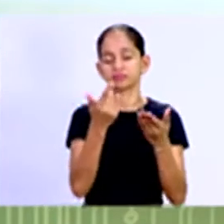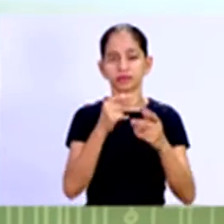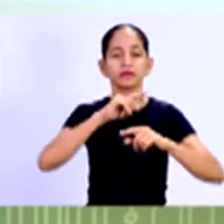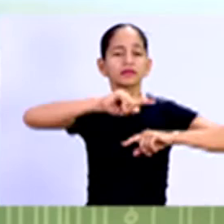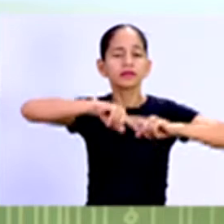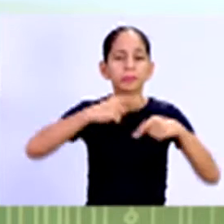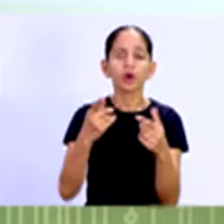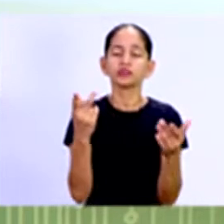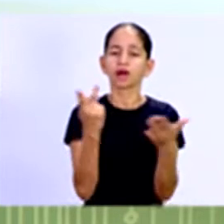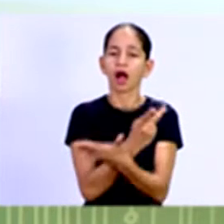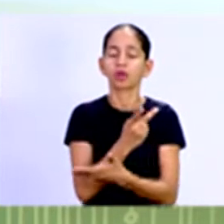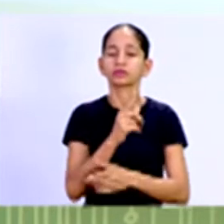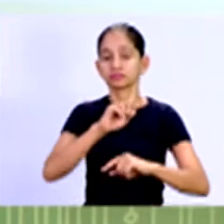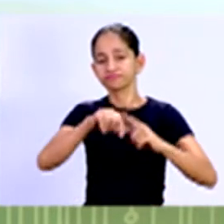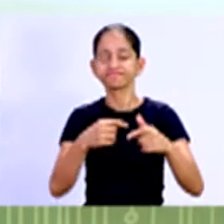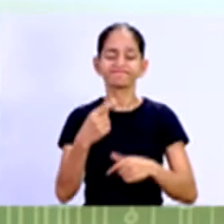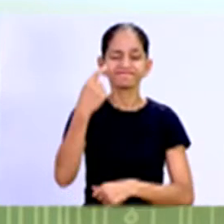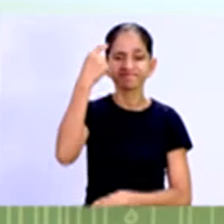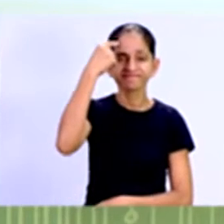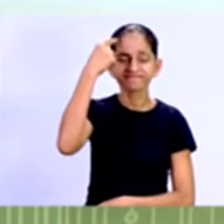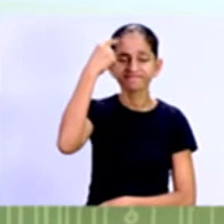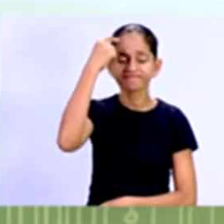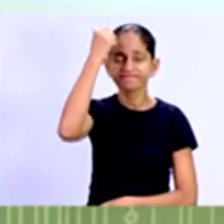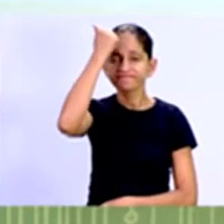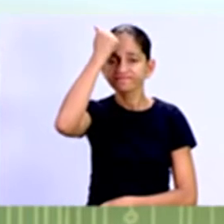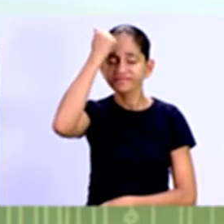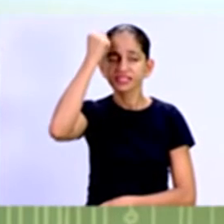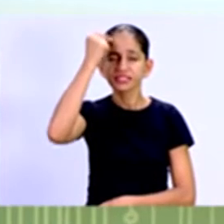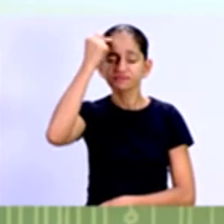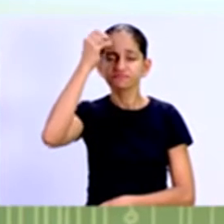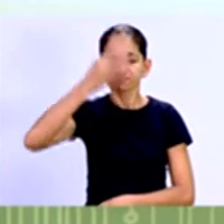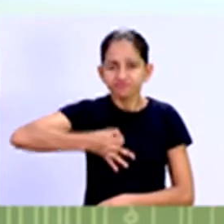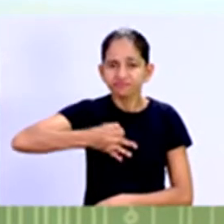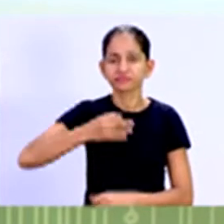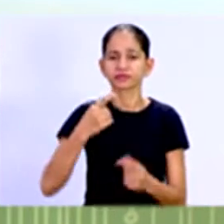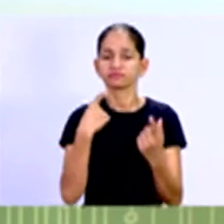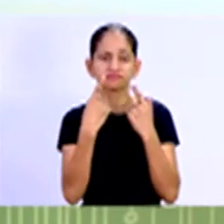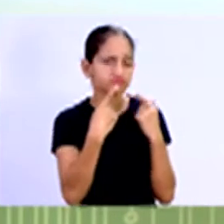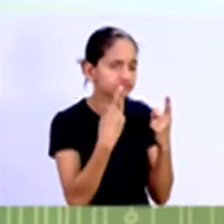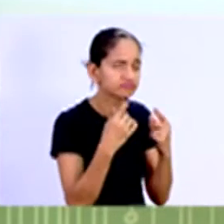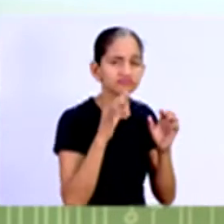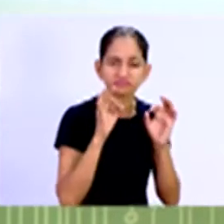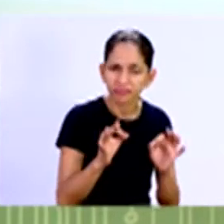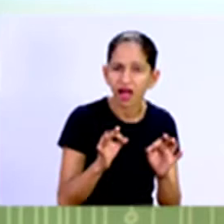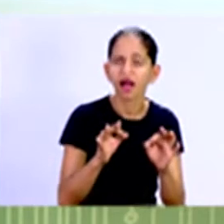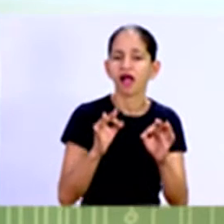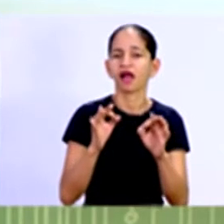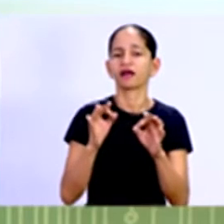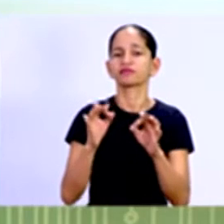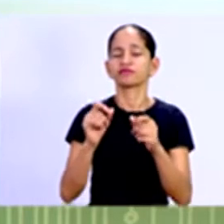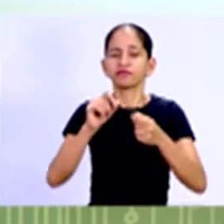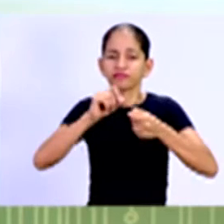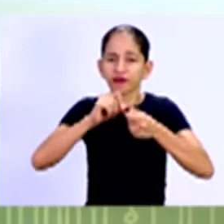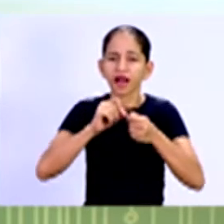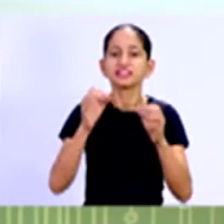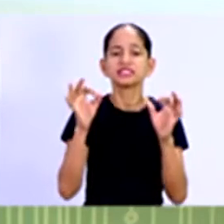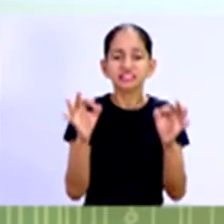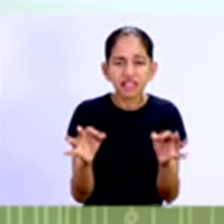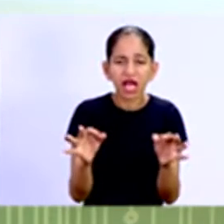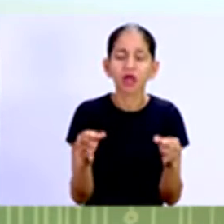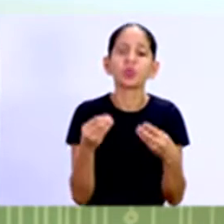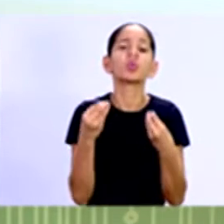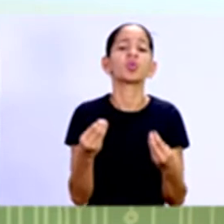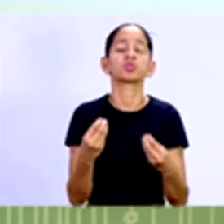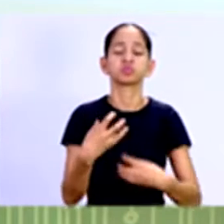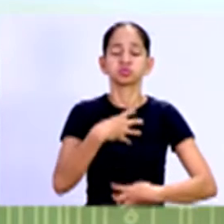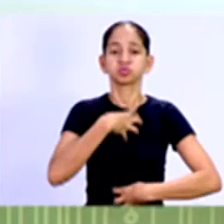correta? Será que essa maneira como as pessoas se relacionam está realmente correta? Então, a partir dessas reflexões, a